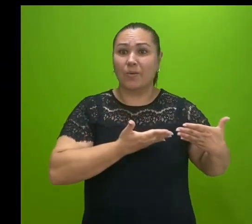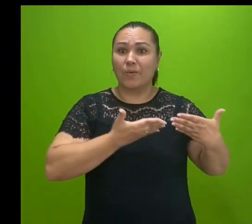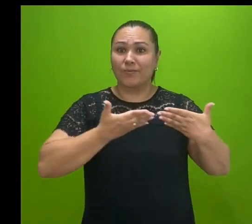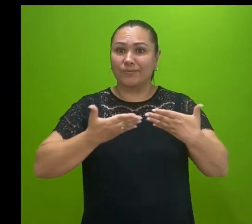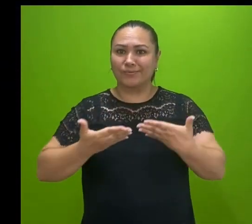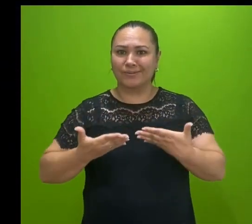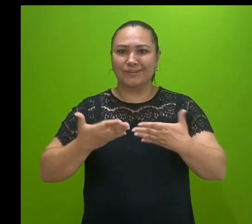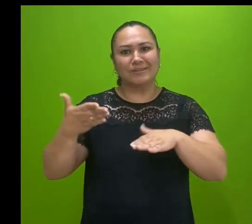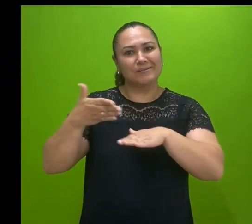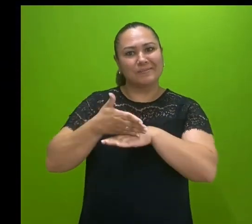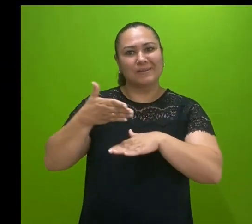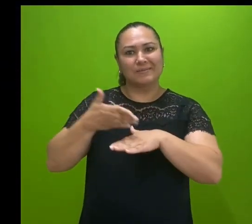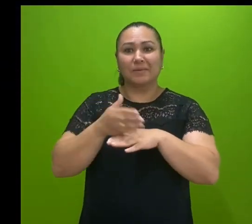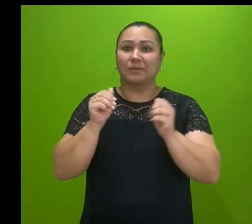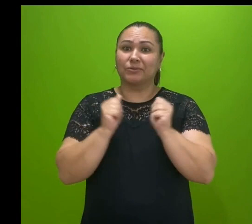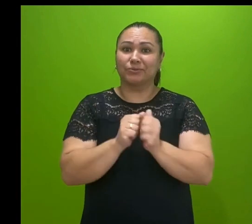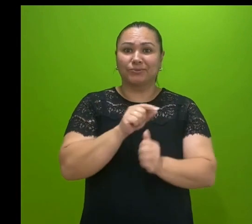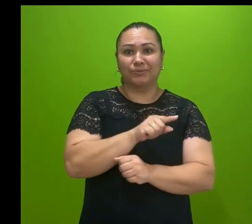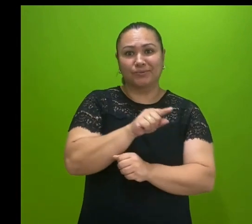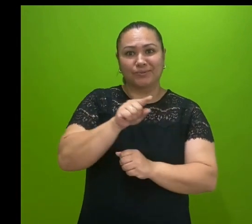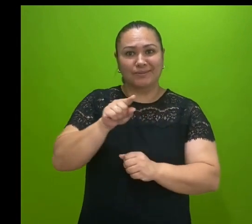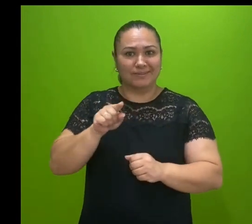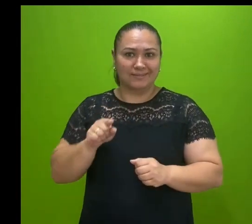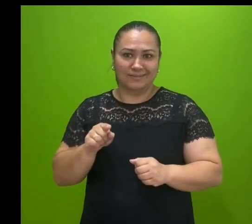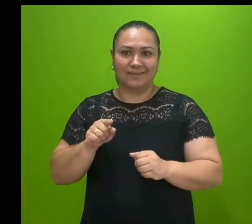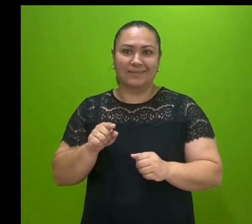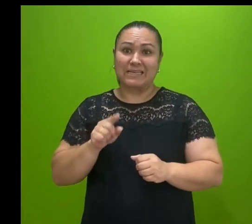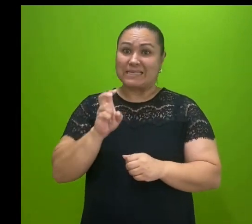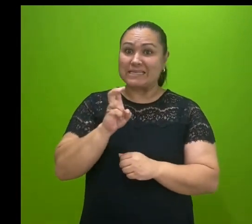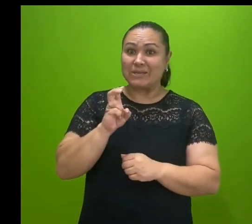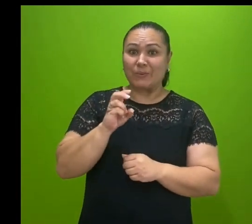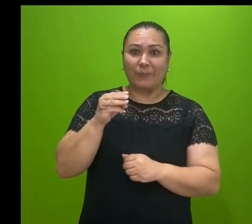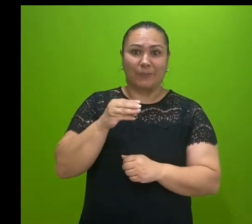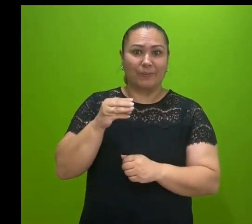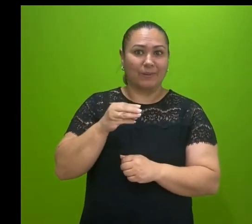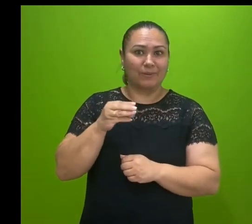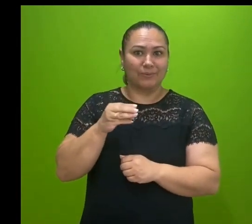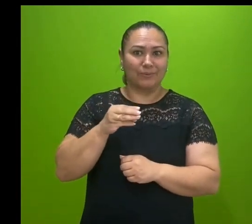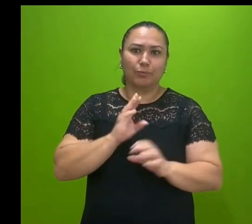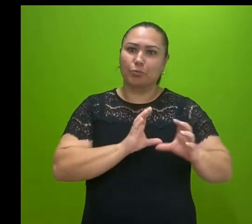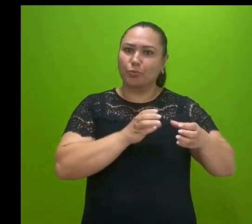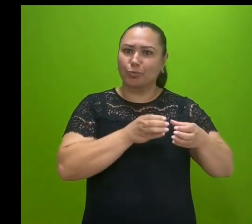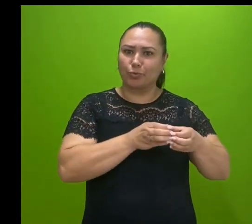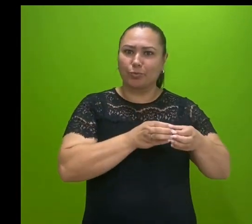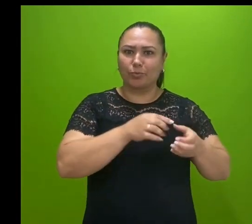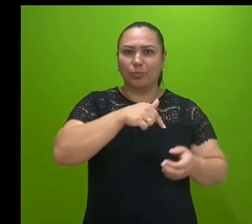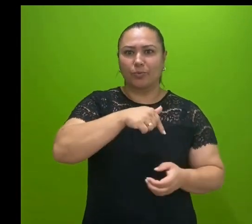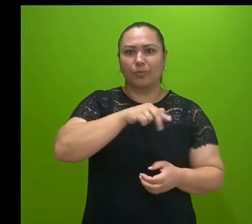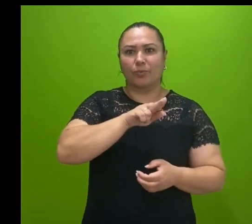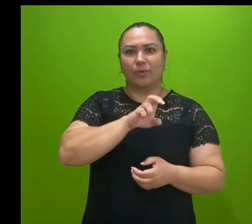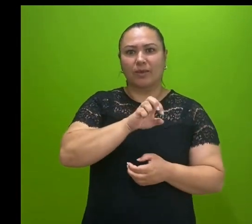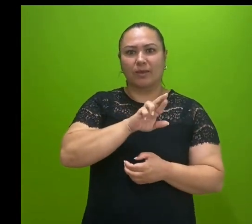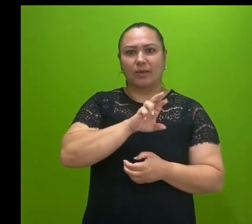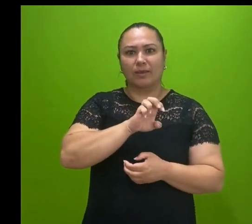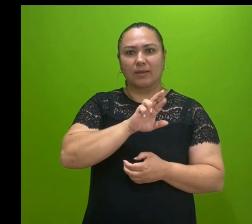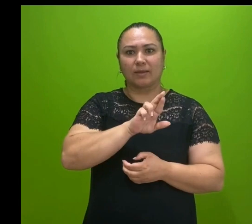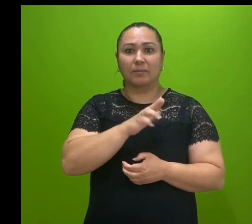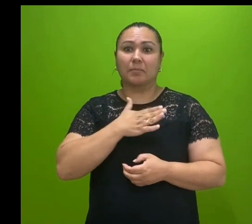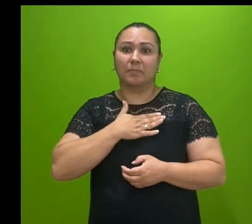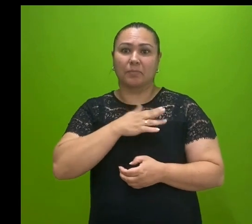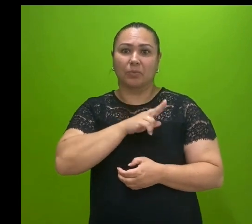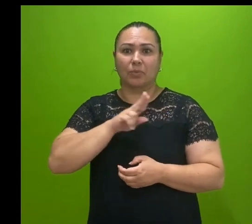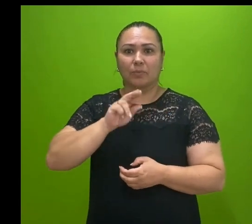pessoal, quero agradecer muito o convite de participar aqui com vocês desses 5 minutos